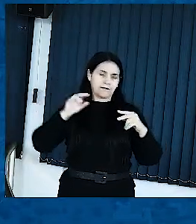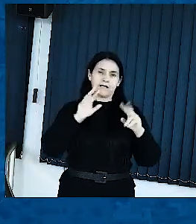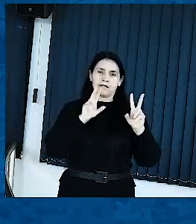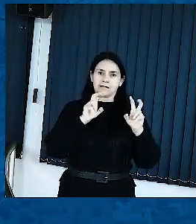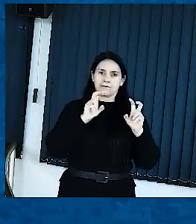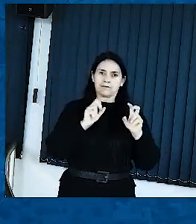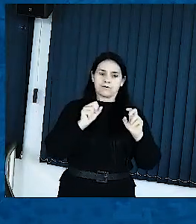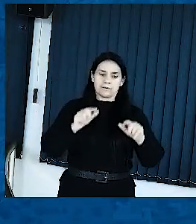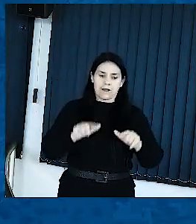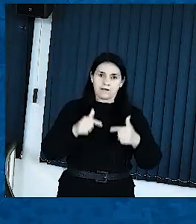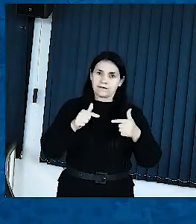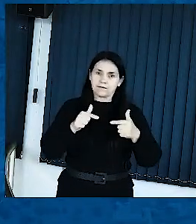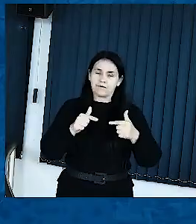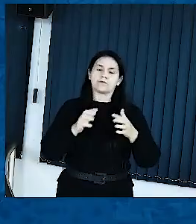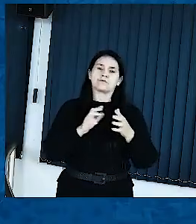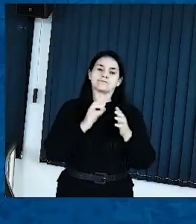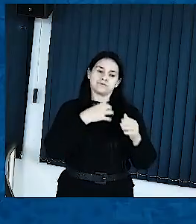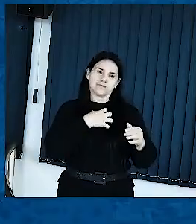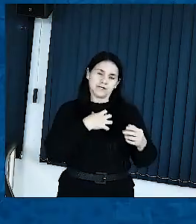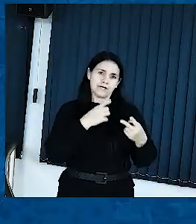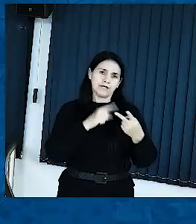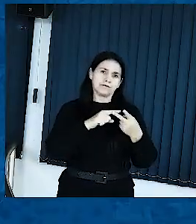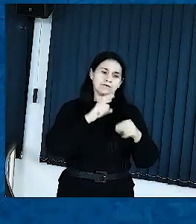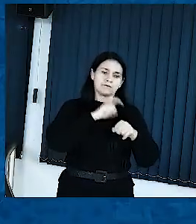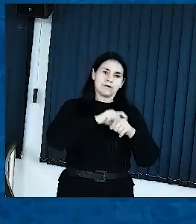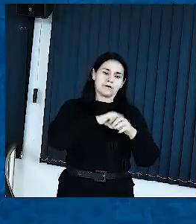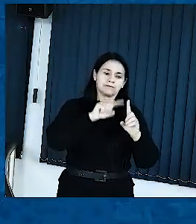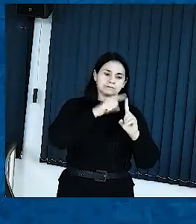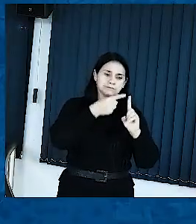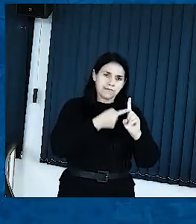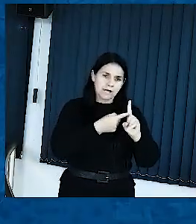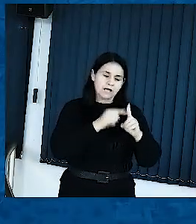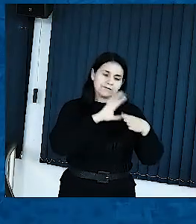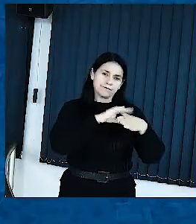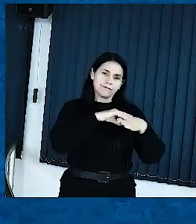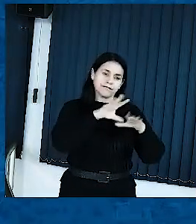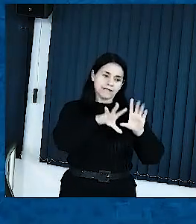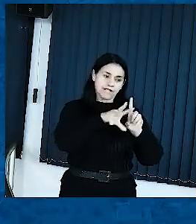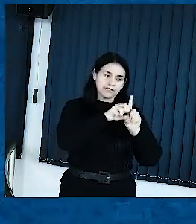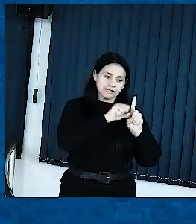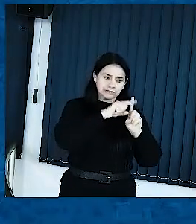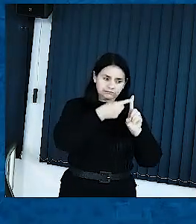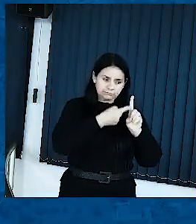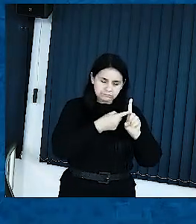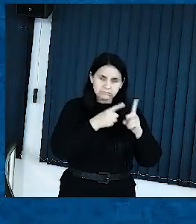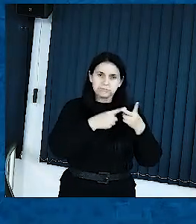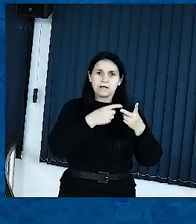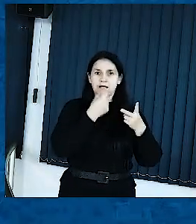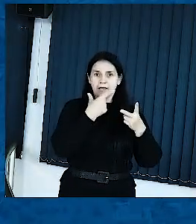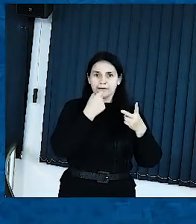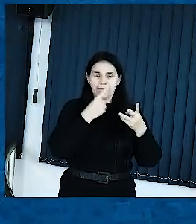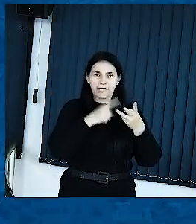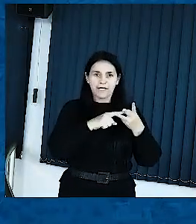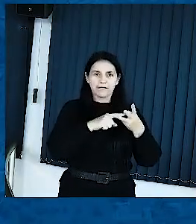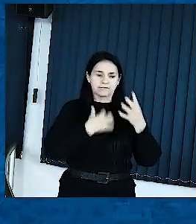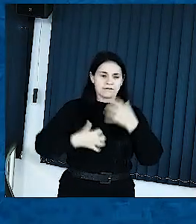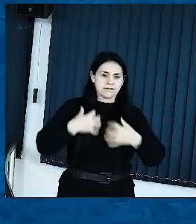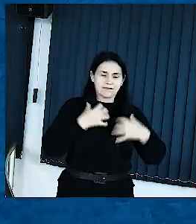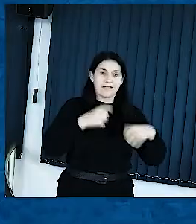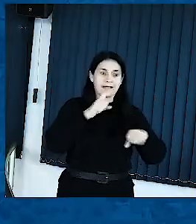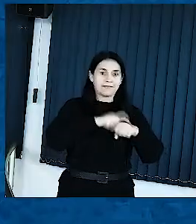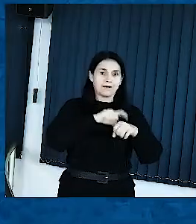do meio, alterações na gestação, doenças na gestação, medicamentos, estresse na